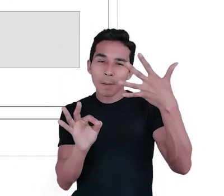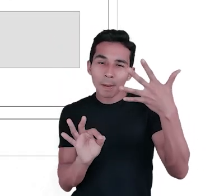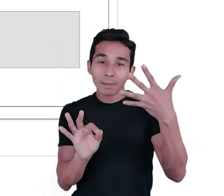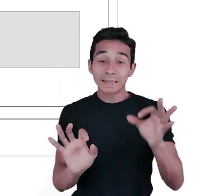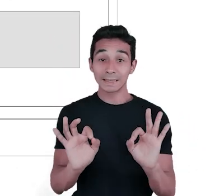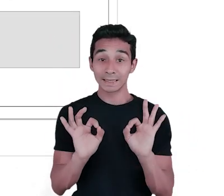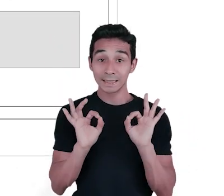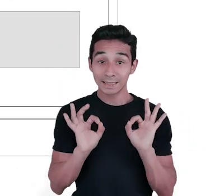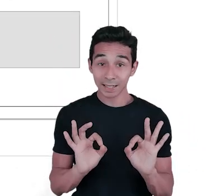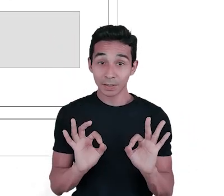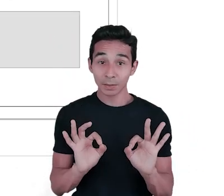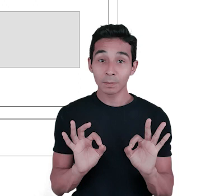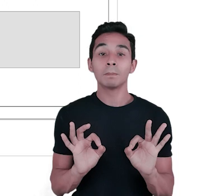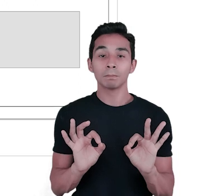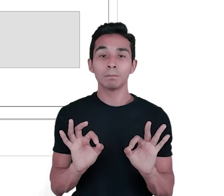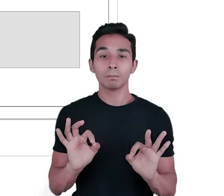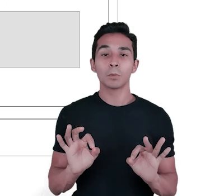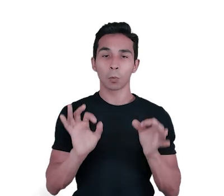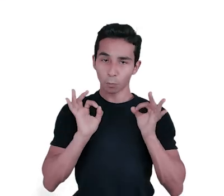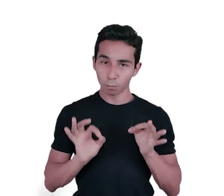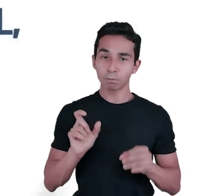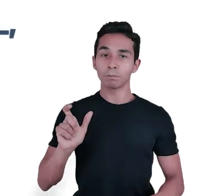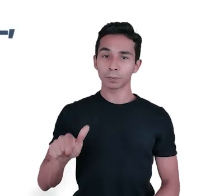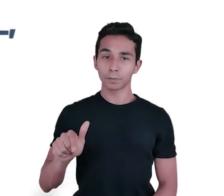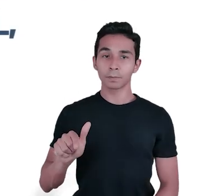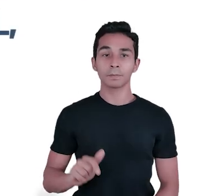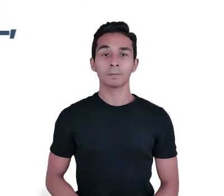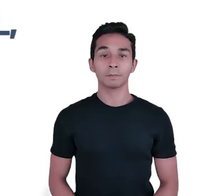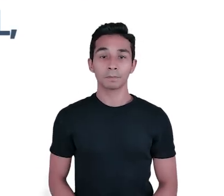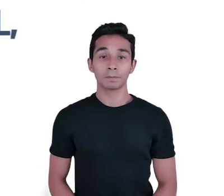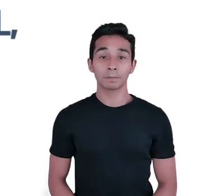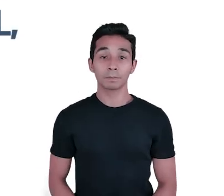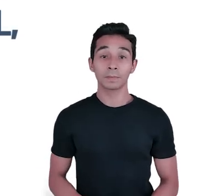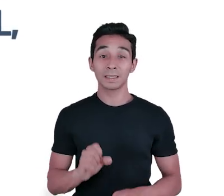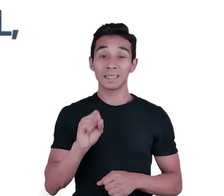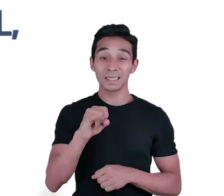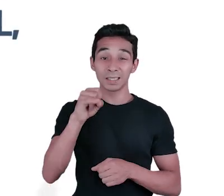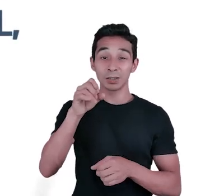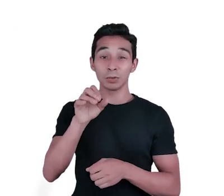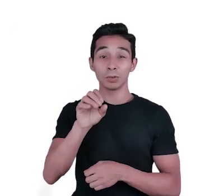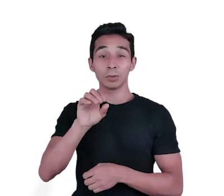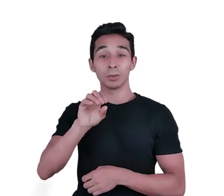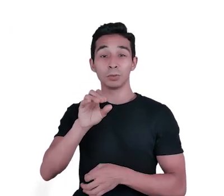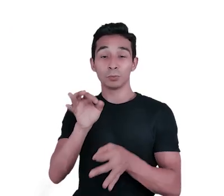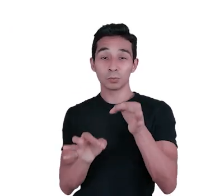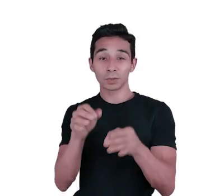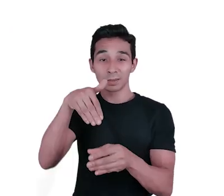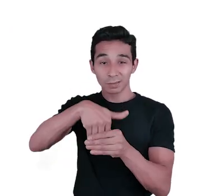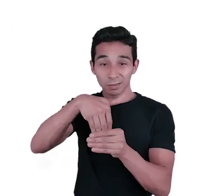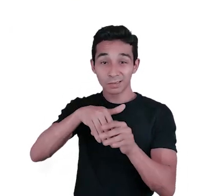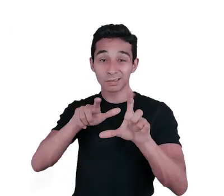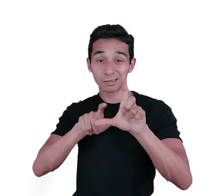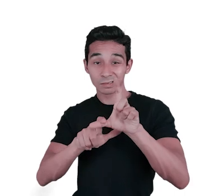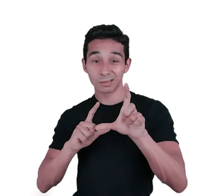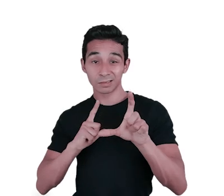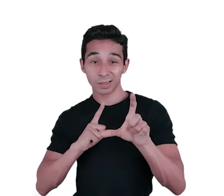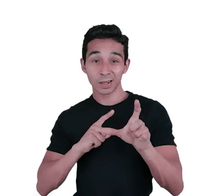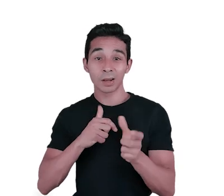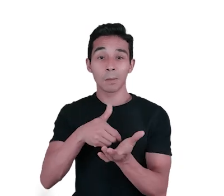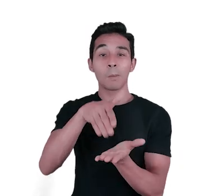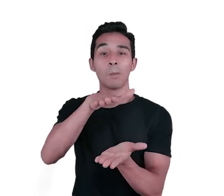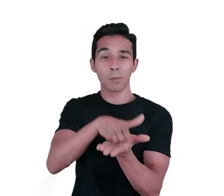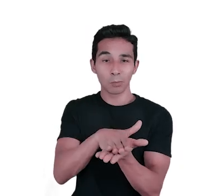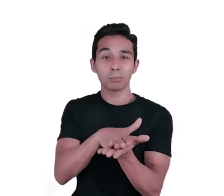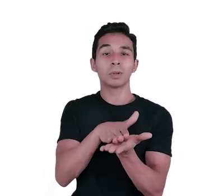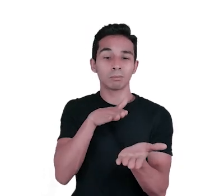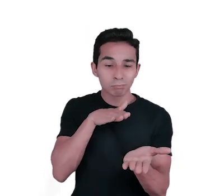tudo certo, clique em Confirmar. Caso tenha algum débito com a Justiça Eleitoral, emita a guia de multa e realize